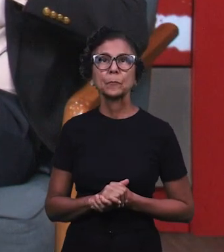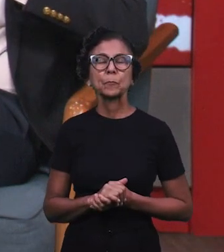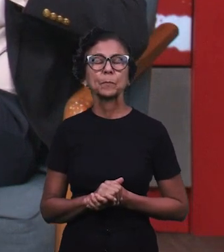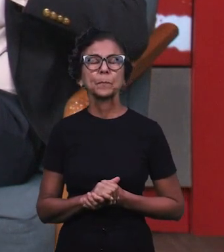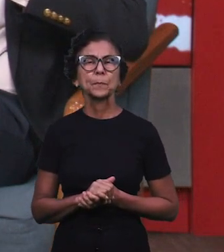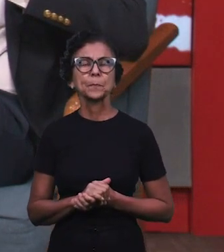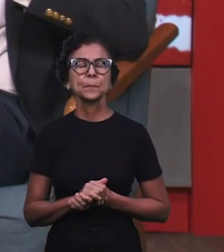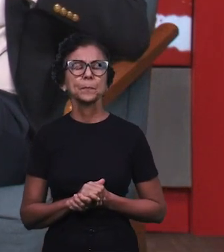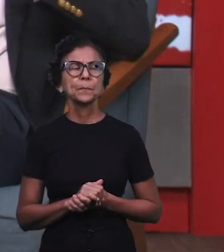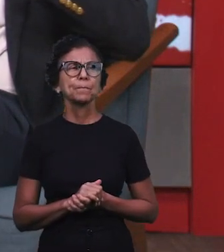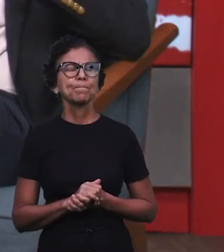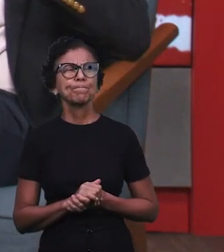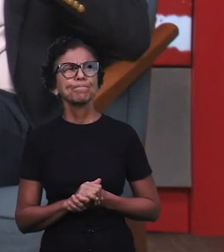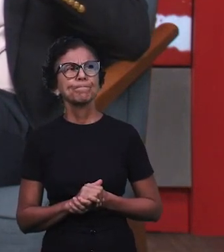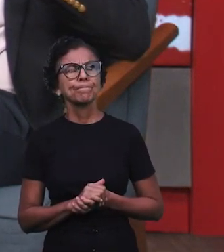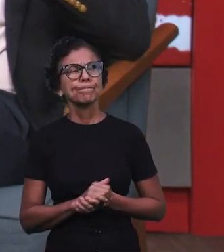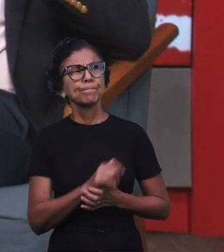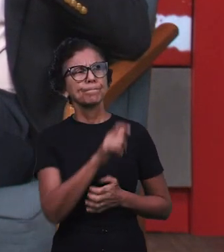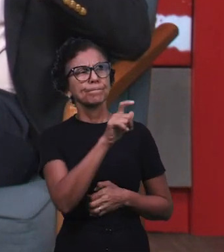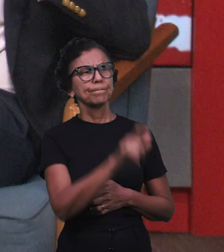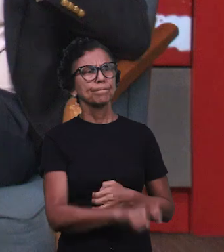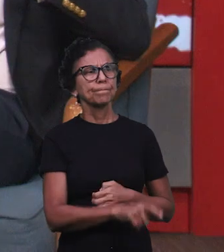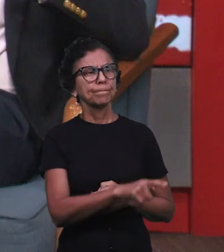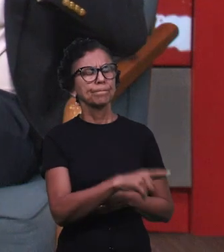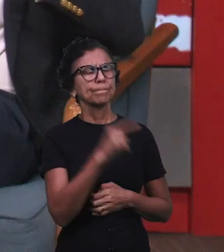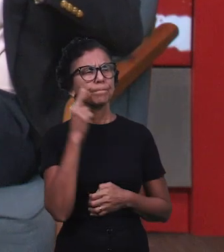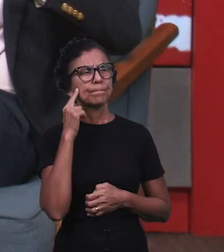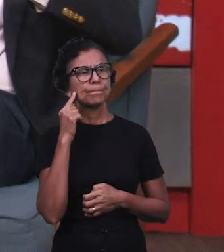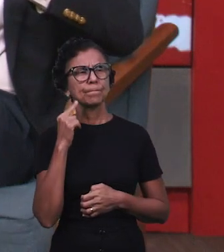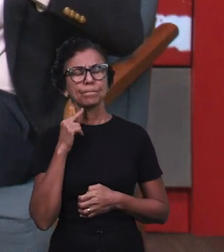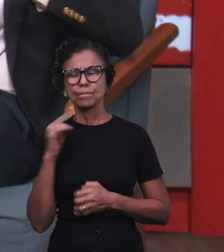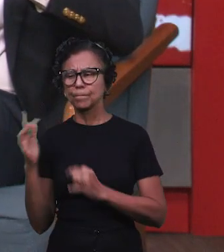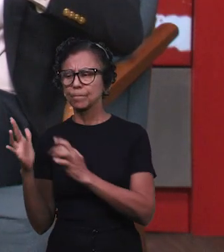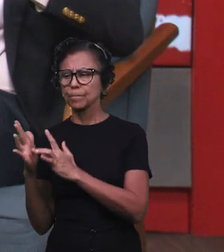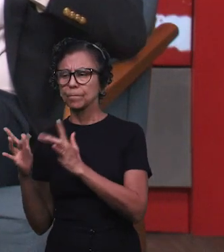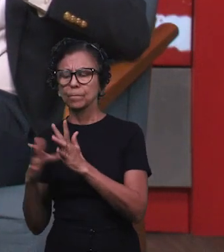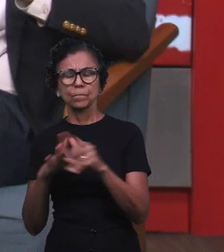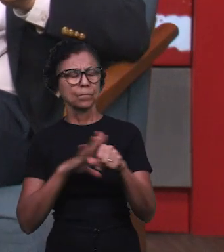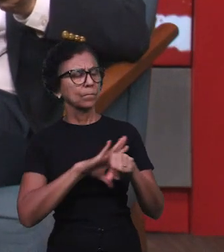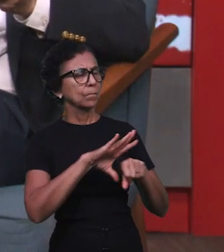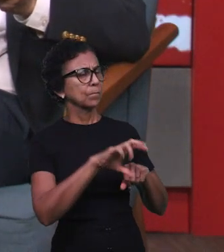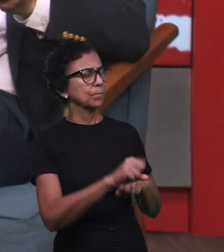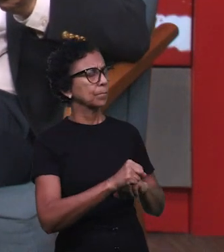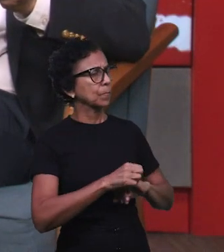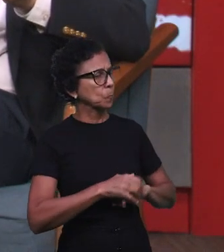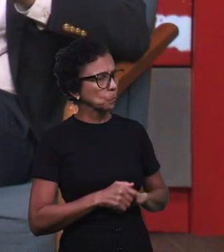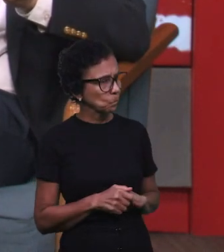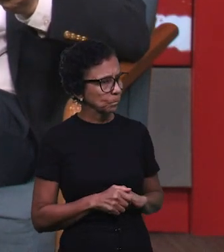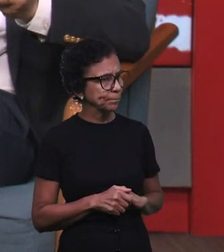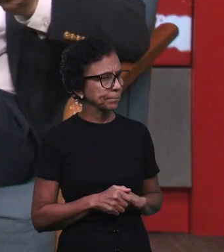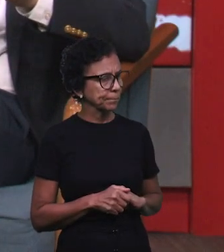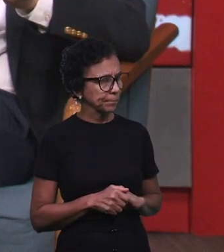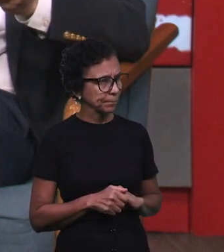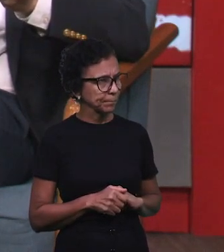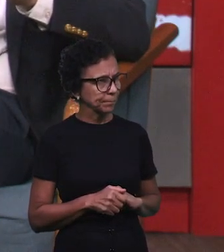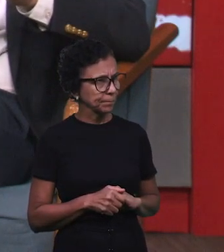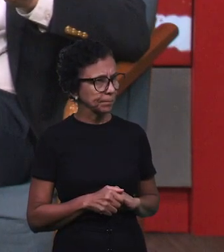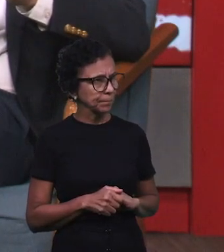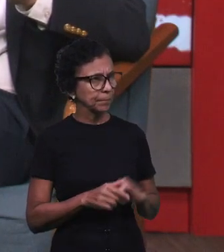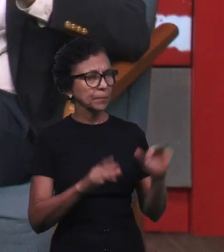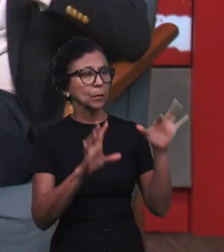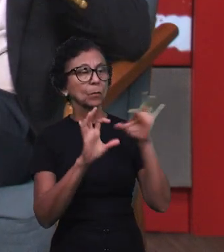dessa cura no sentido profético para a igreja? Qual o